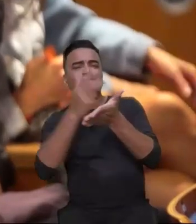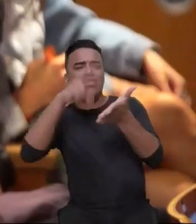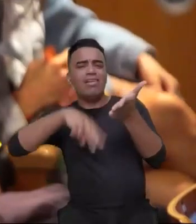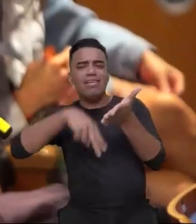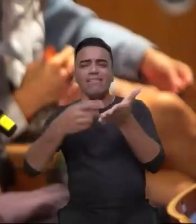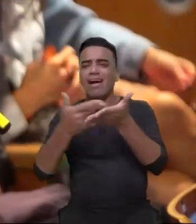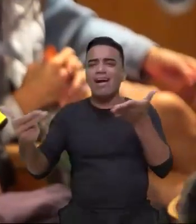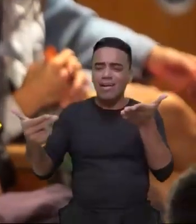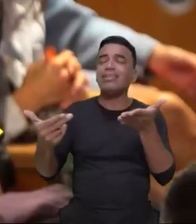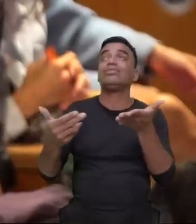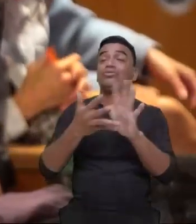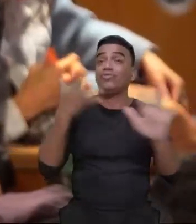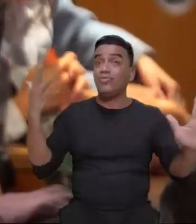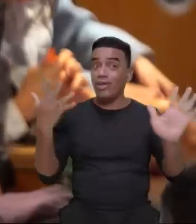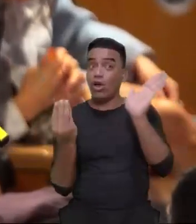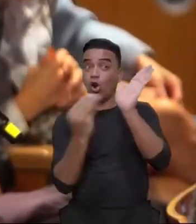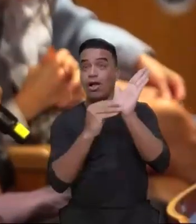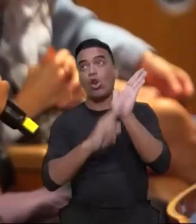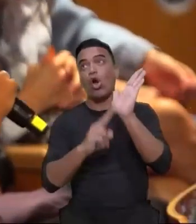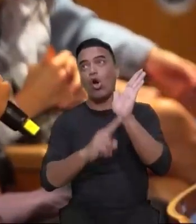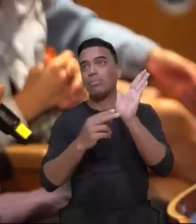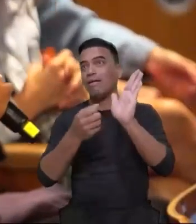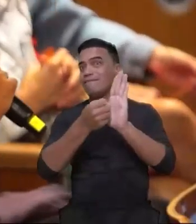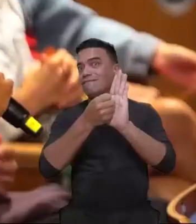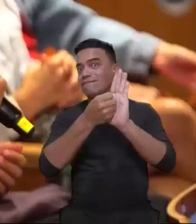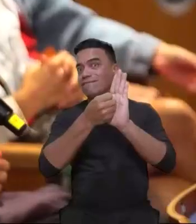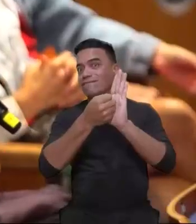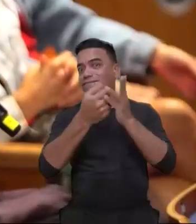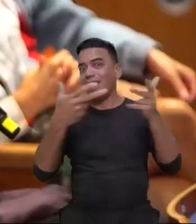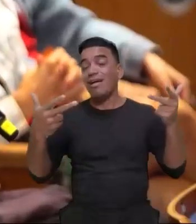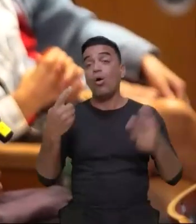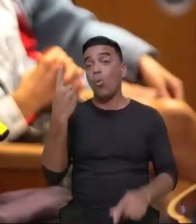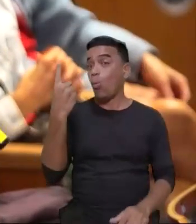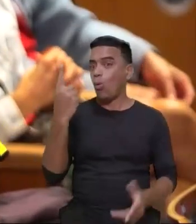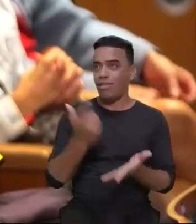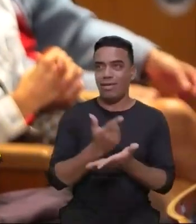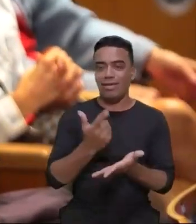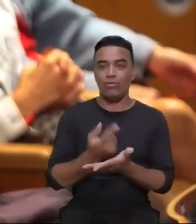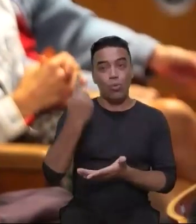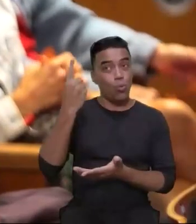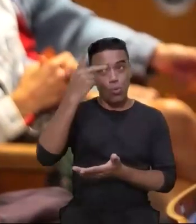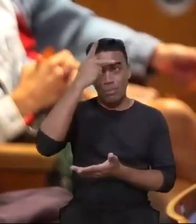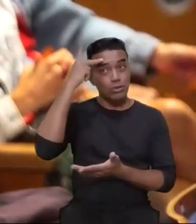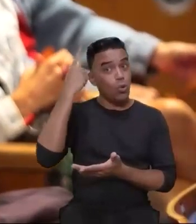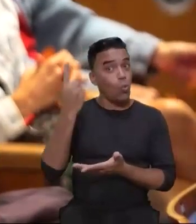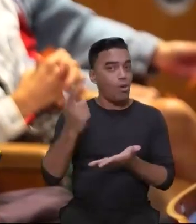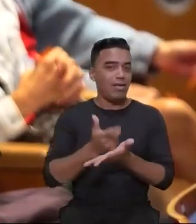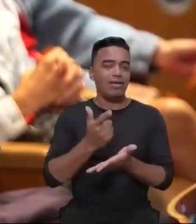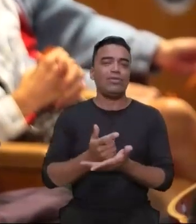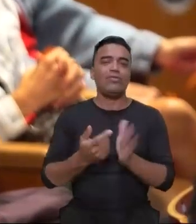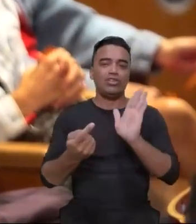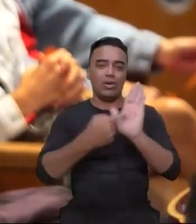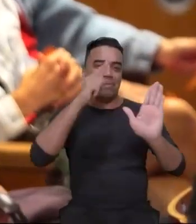autografá-los, trouxe aqui. Vai ser difícil aqui com todo mundo. Só um livro. E eu vejo as suas metáforas. Pessoa, tá, gente? E eu vejo